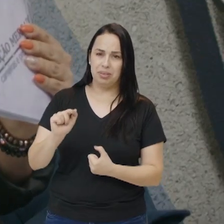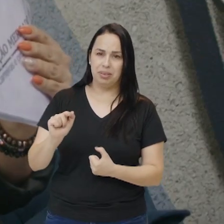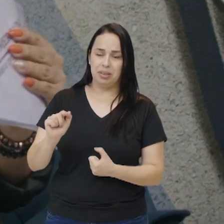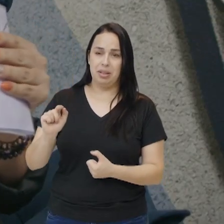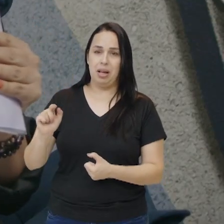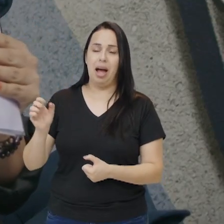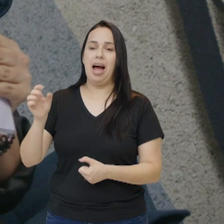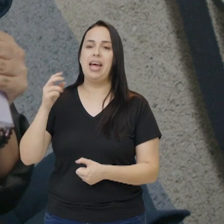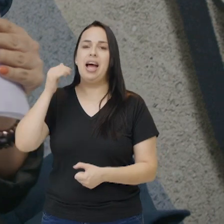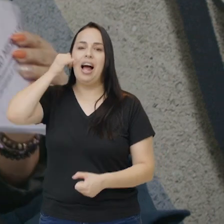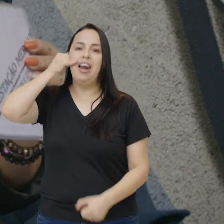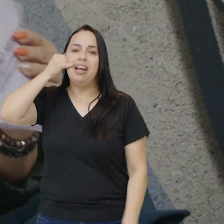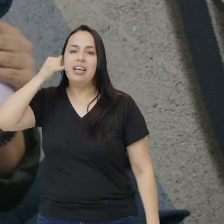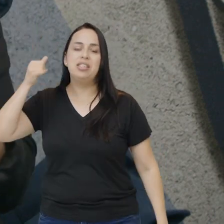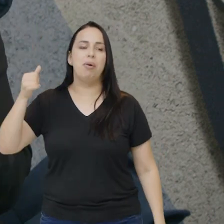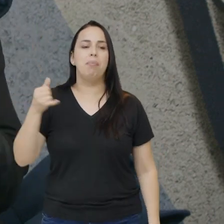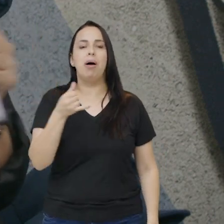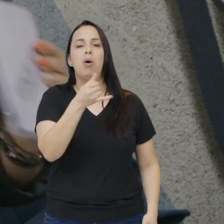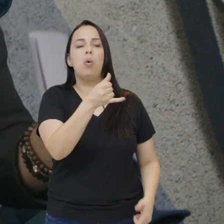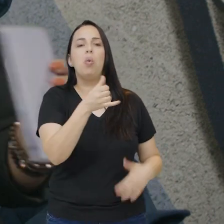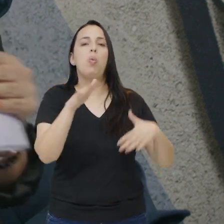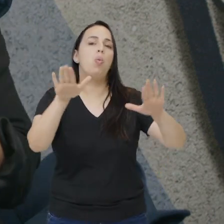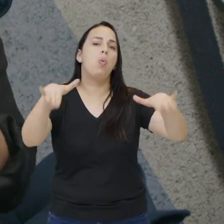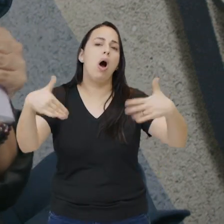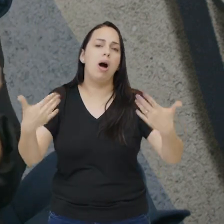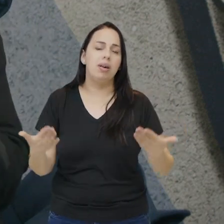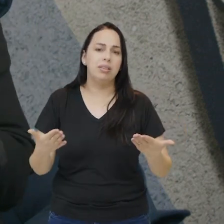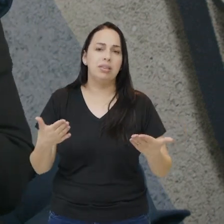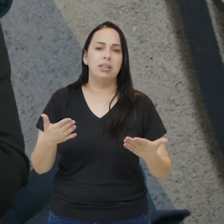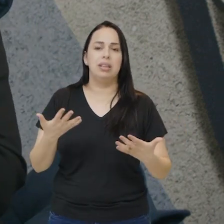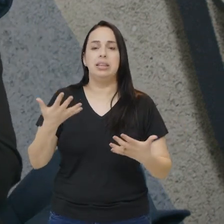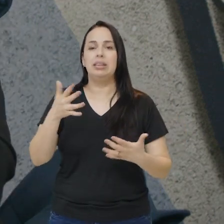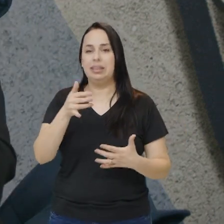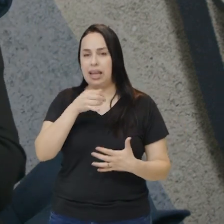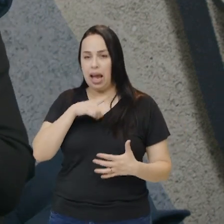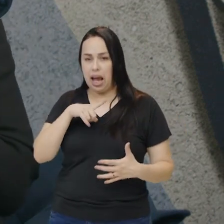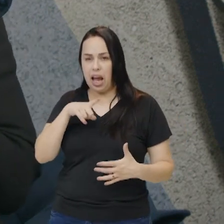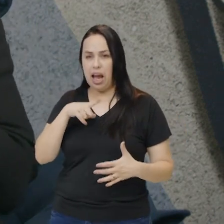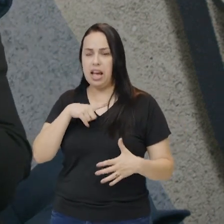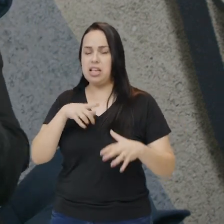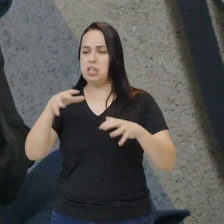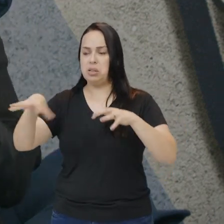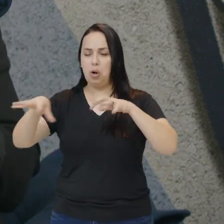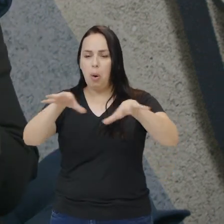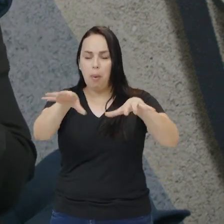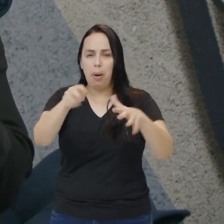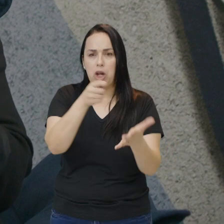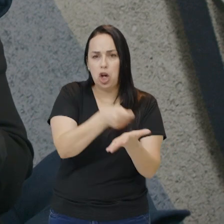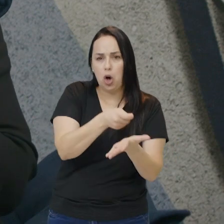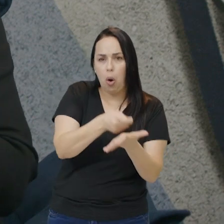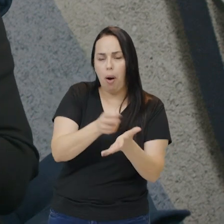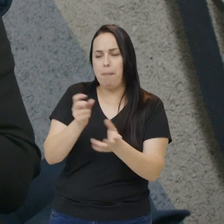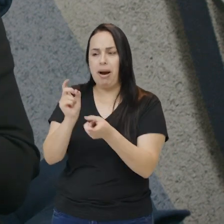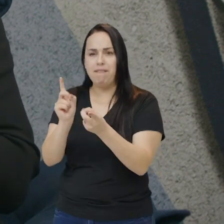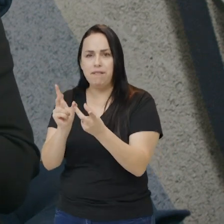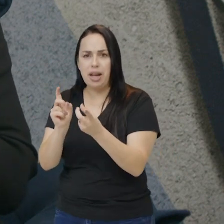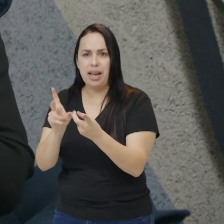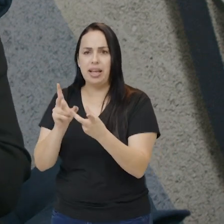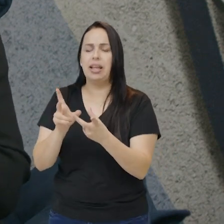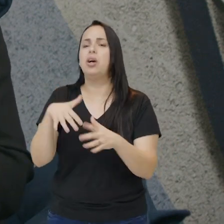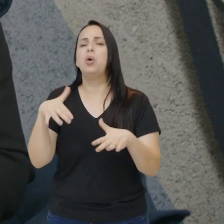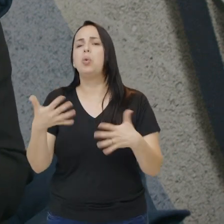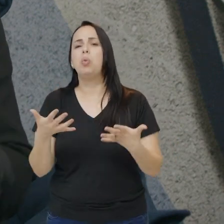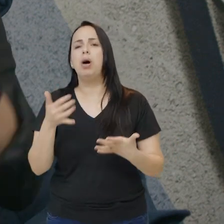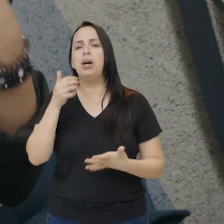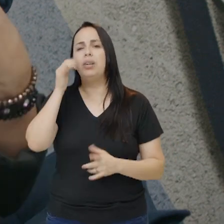para algum setor, né? Específico, vocês devem separar para cobrança, vendas e assim por